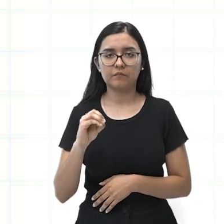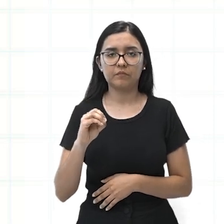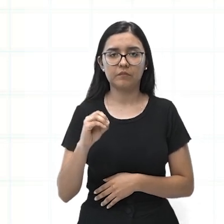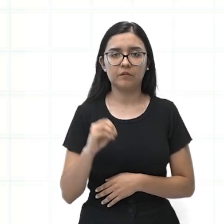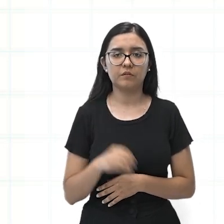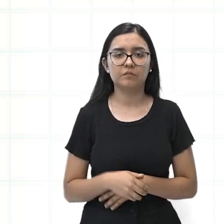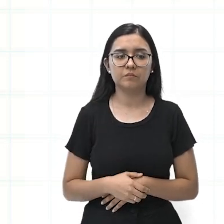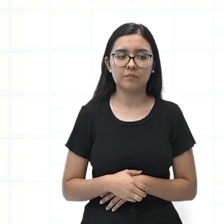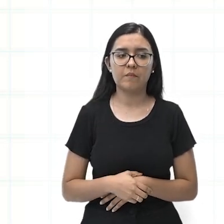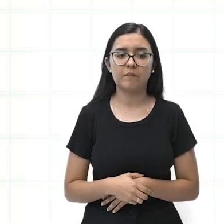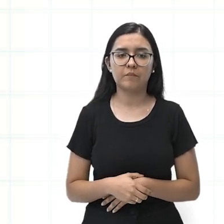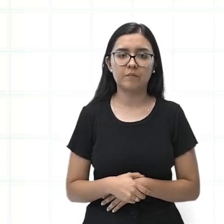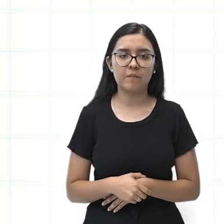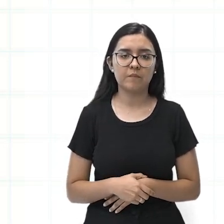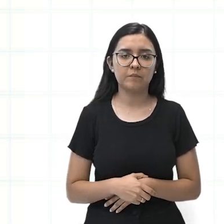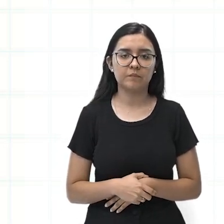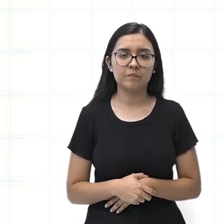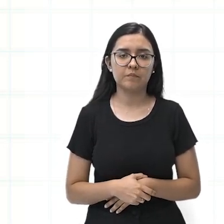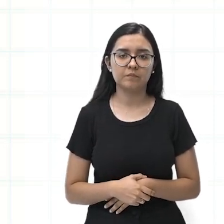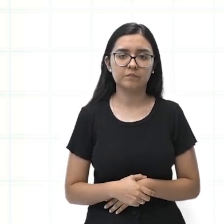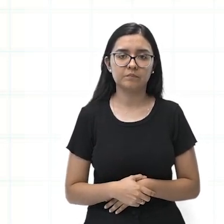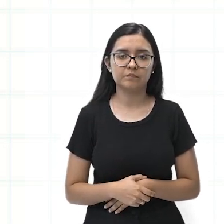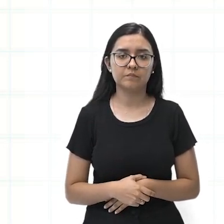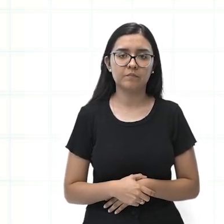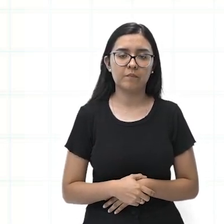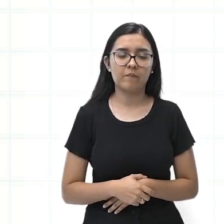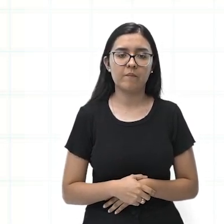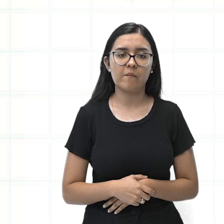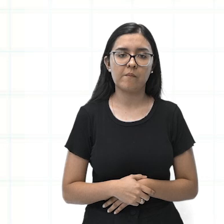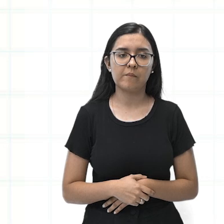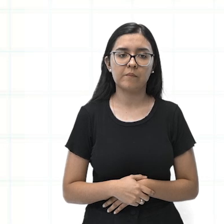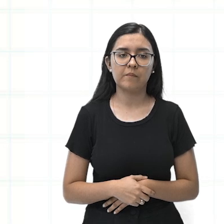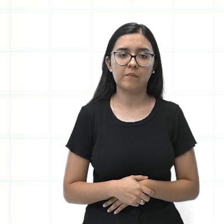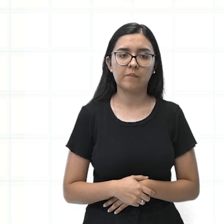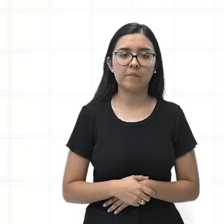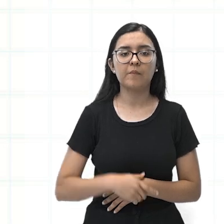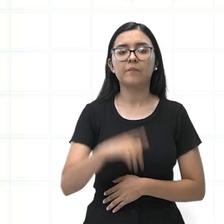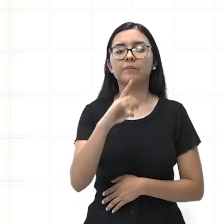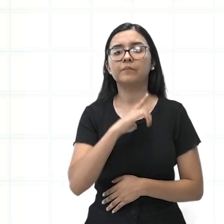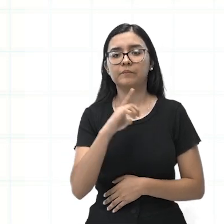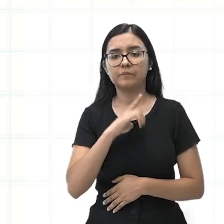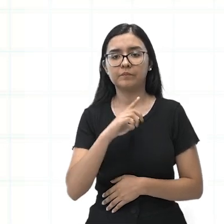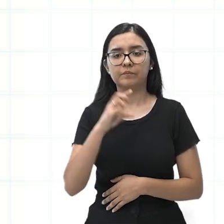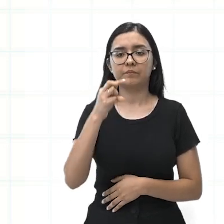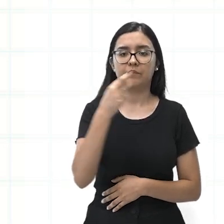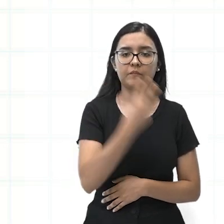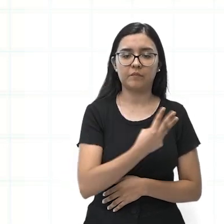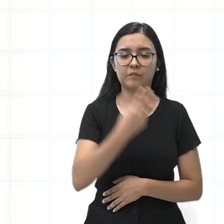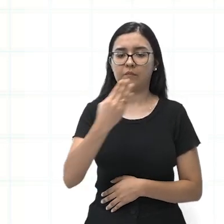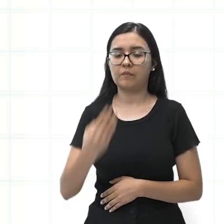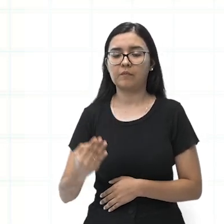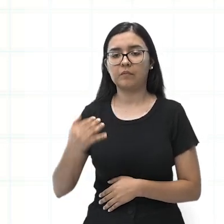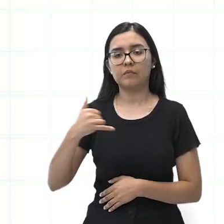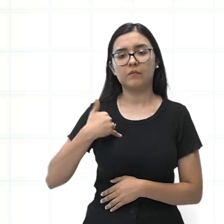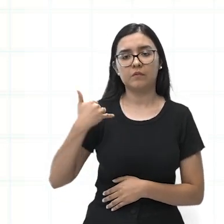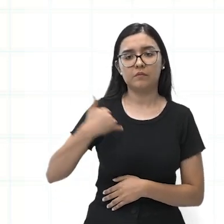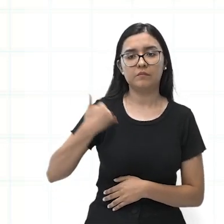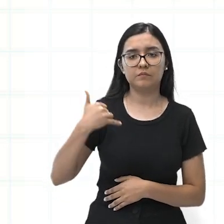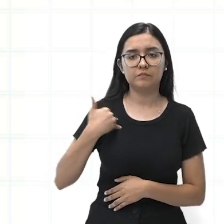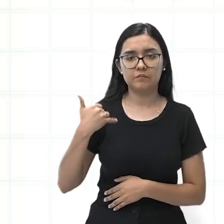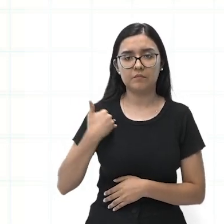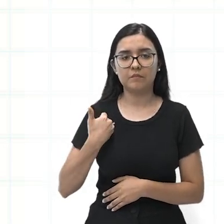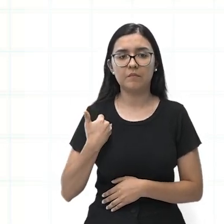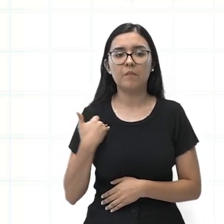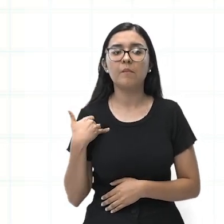Então. So, então, I am 35 years old. Eu tenho 34 anos de idade. A